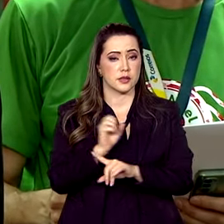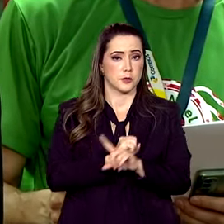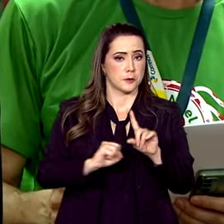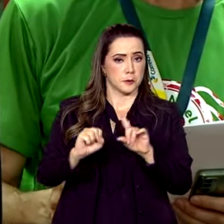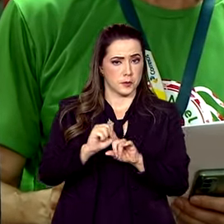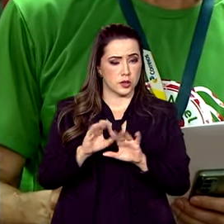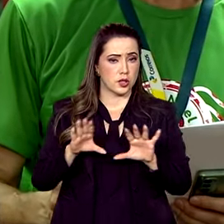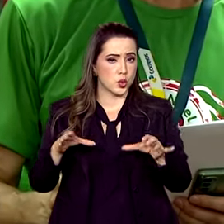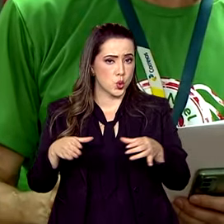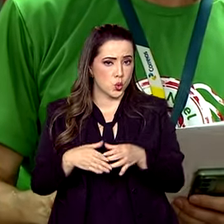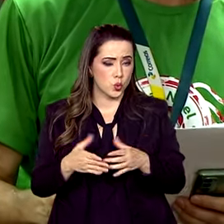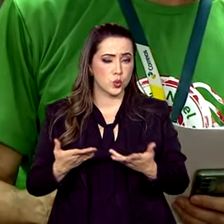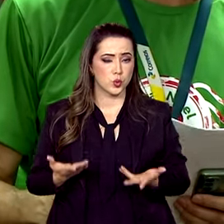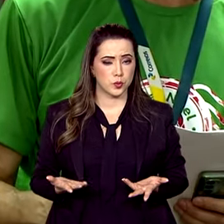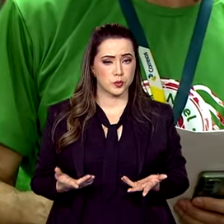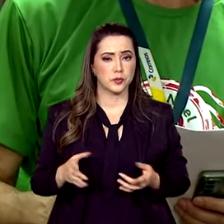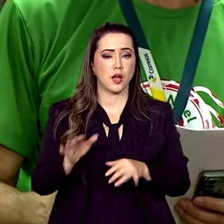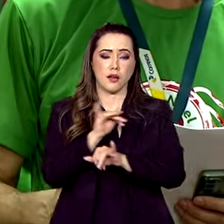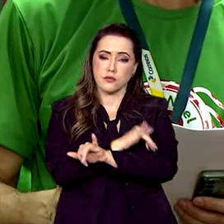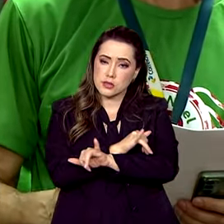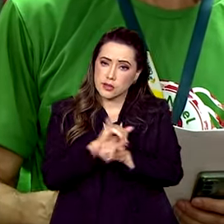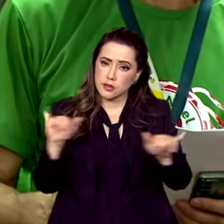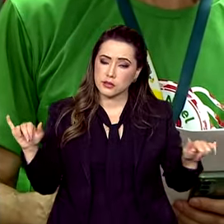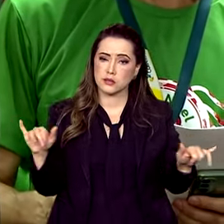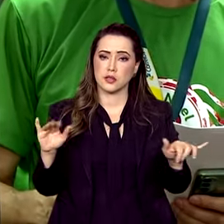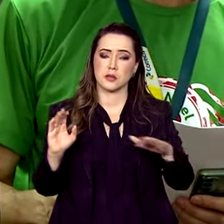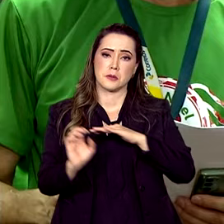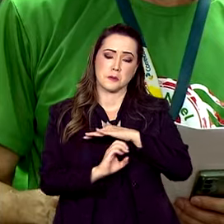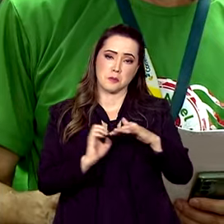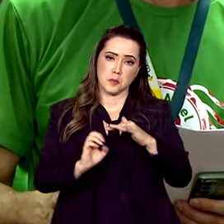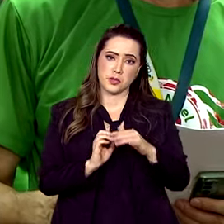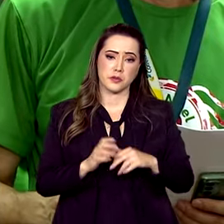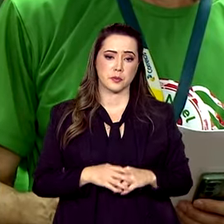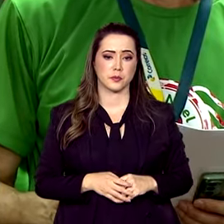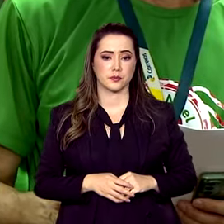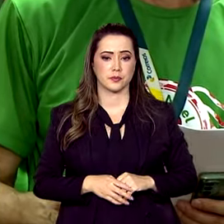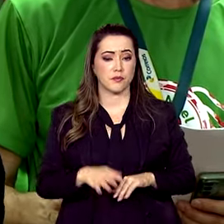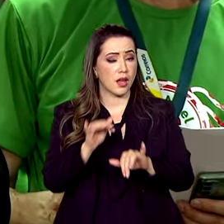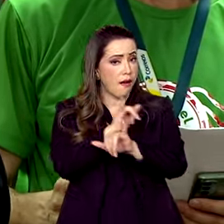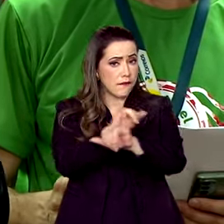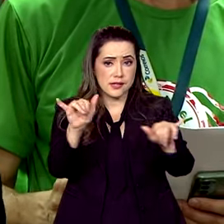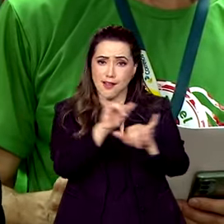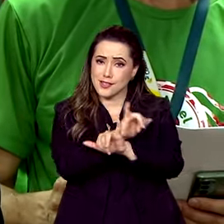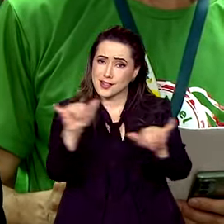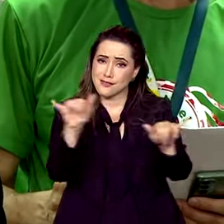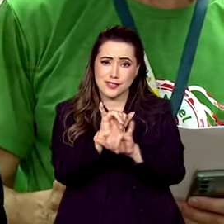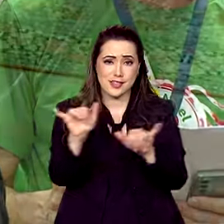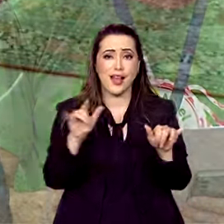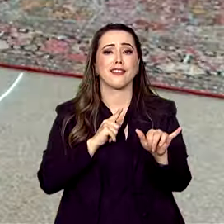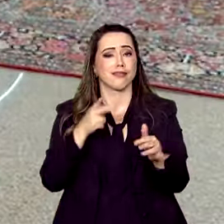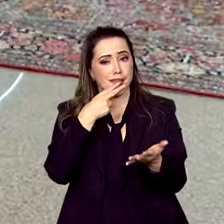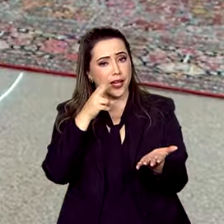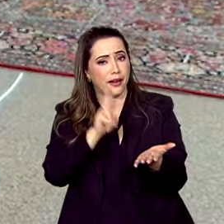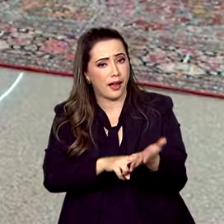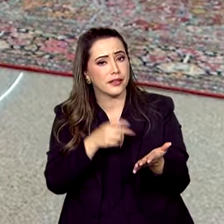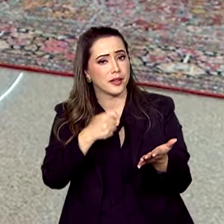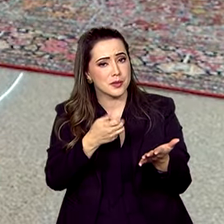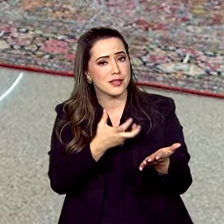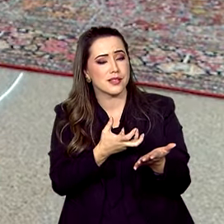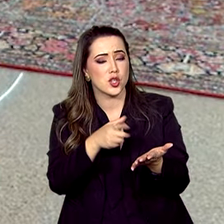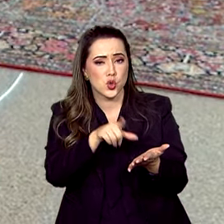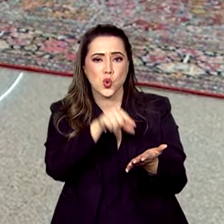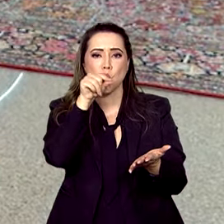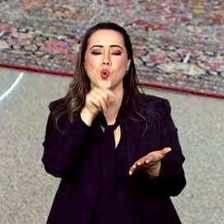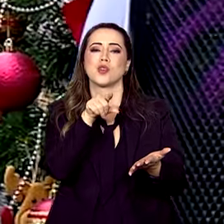sociedades organizadas, avisar empresas, avisar quem for possível para que a gente